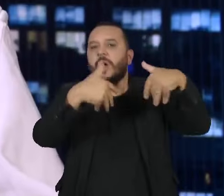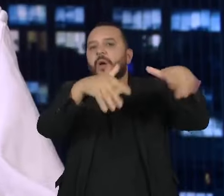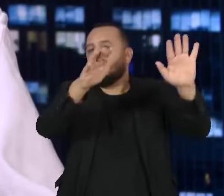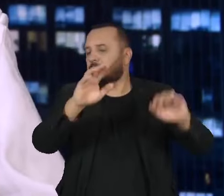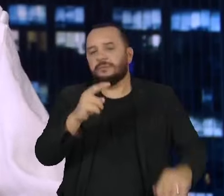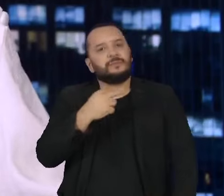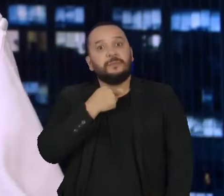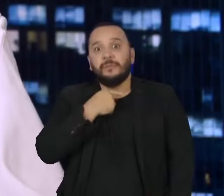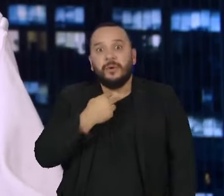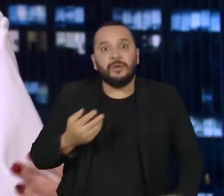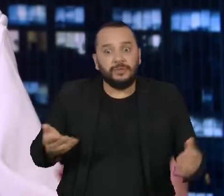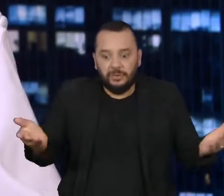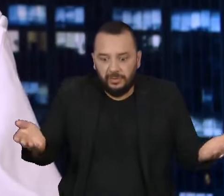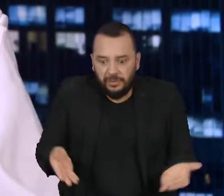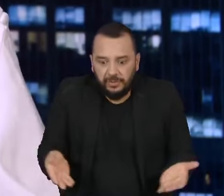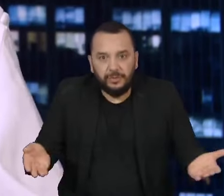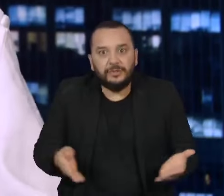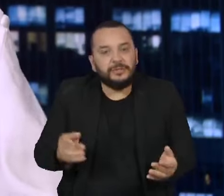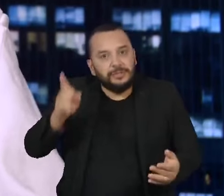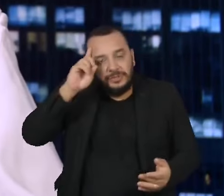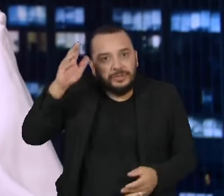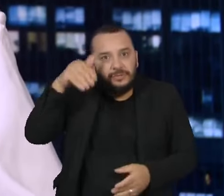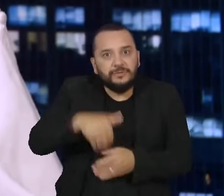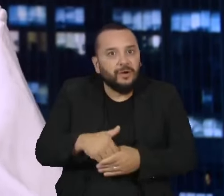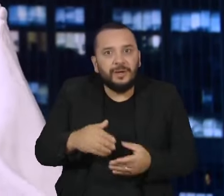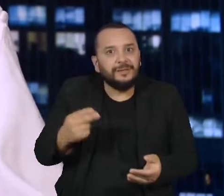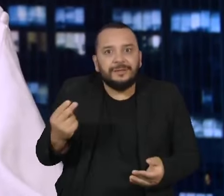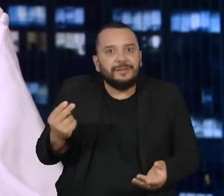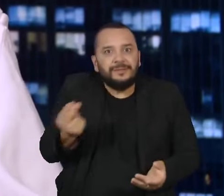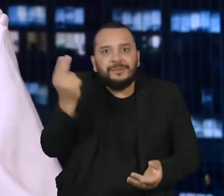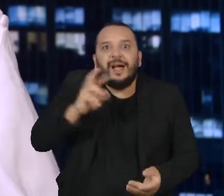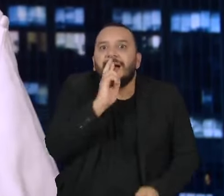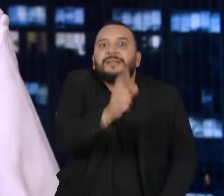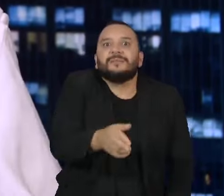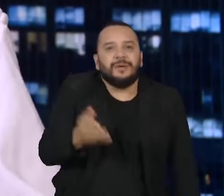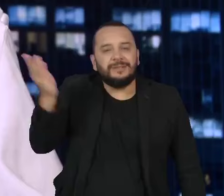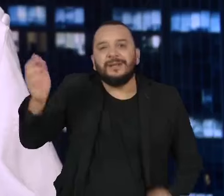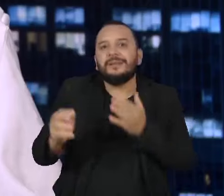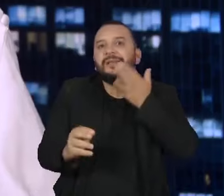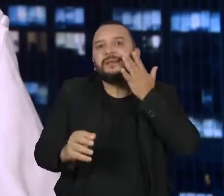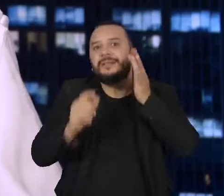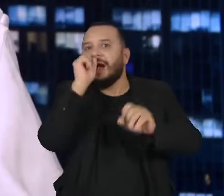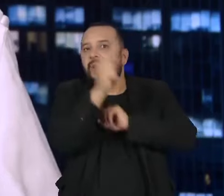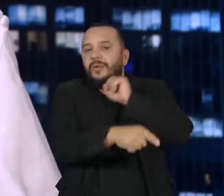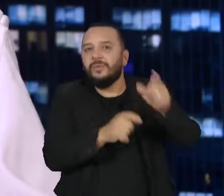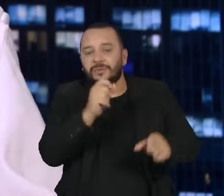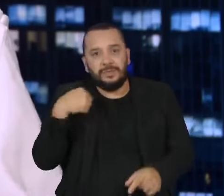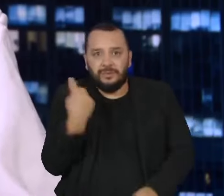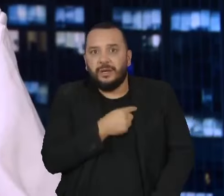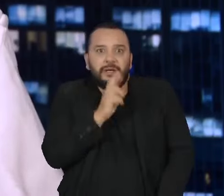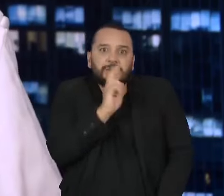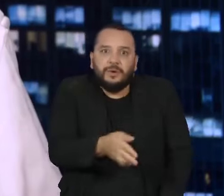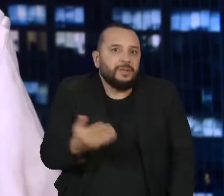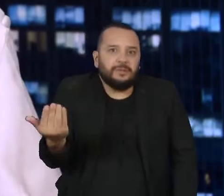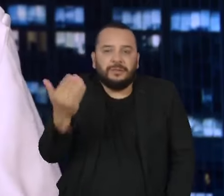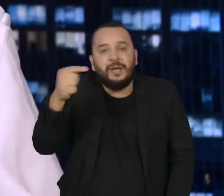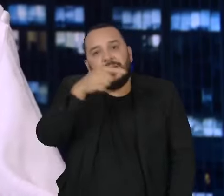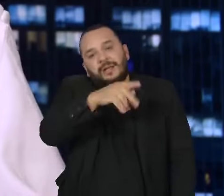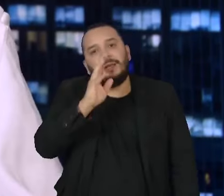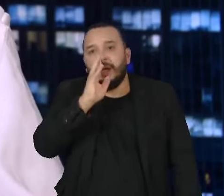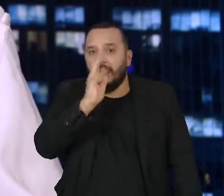às vésperas, onde a gente não tem sequer o direito de resposta, não tem sequer um direito de se defender de uma acusação tão grave que